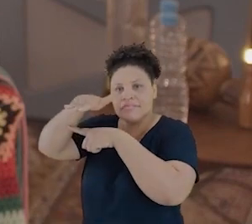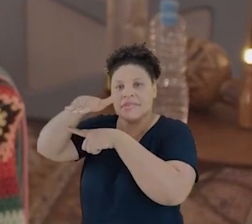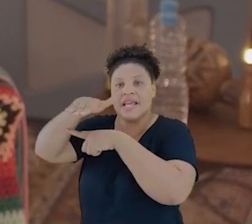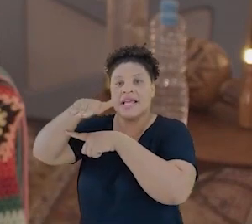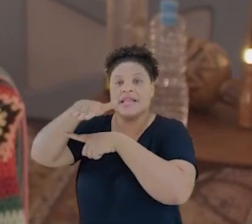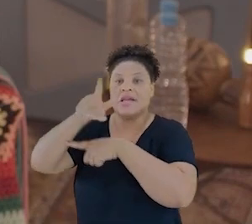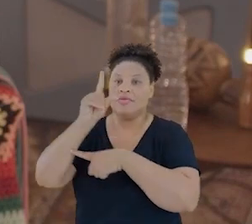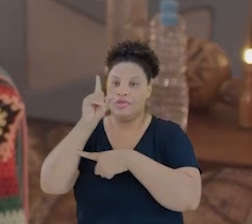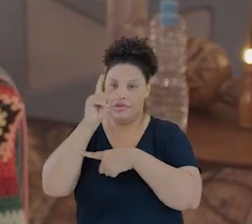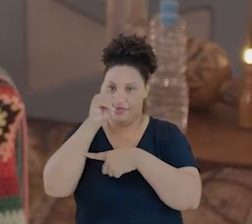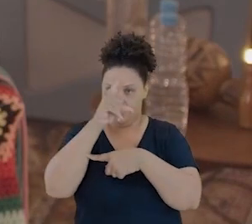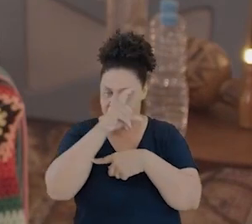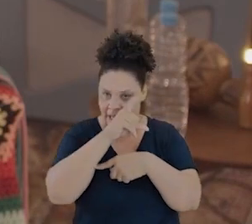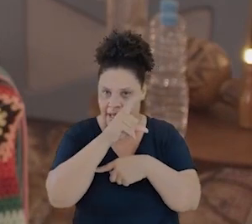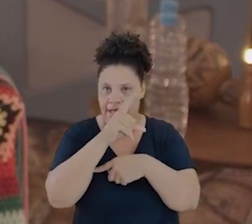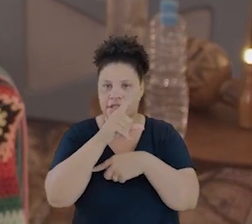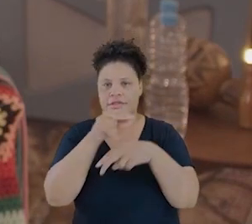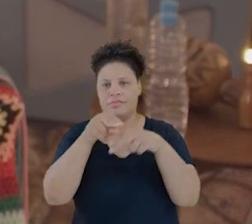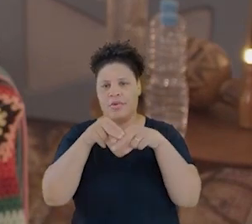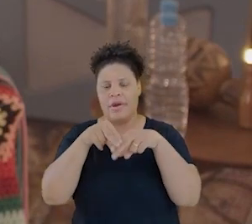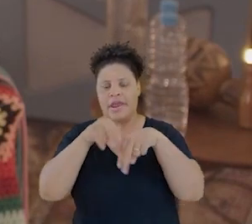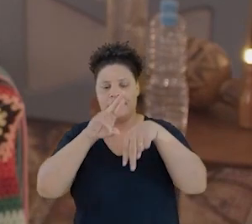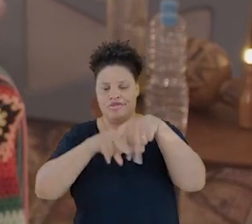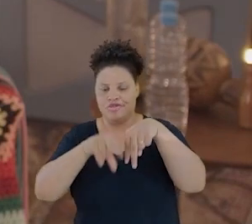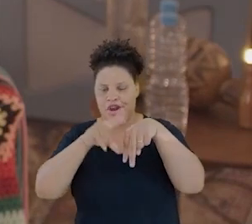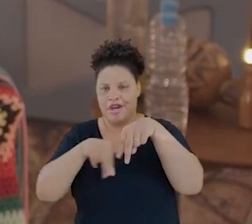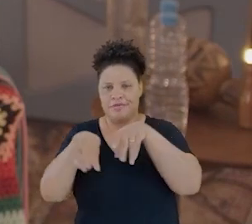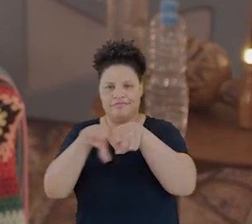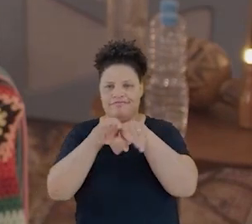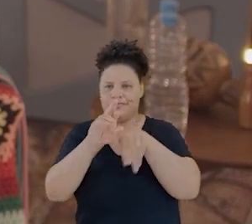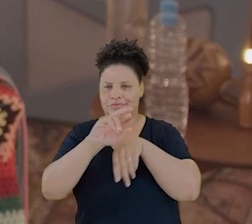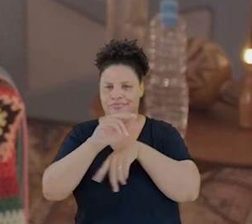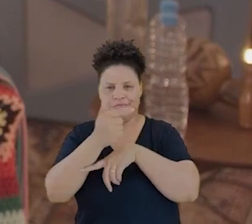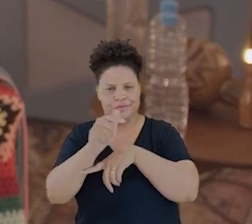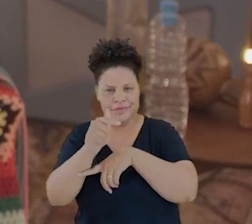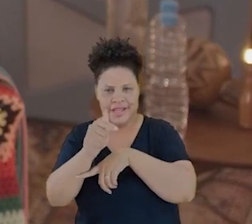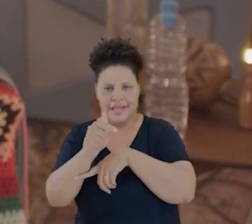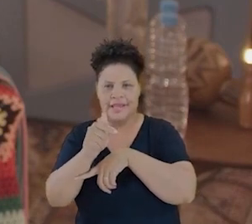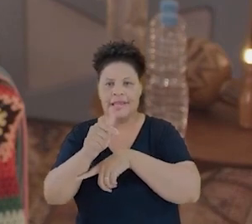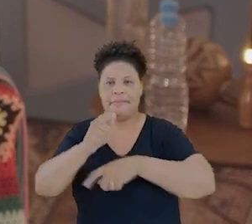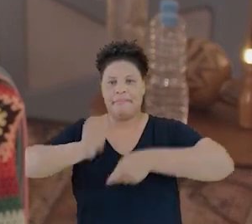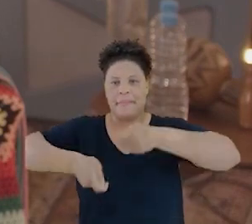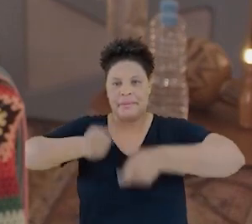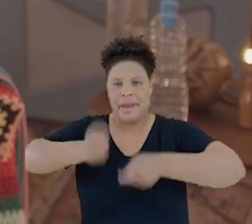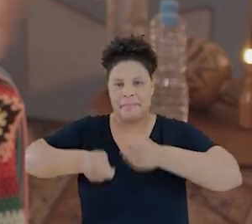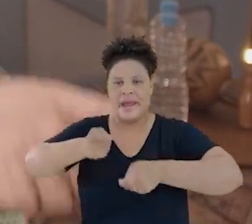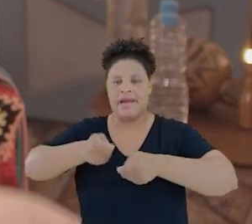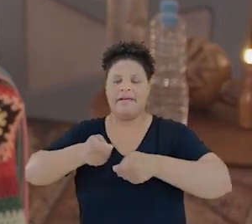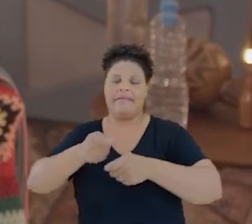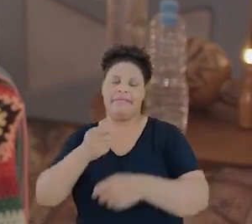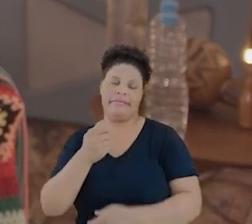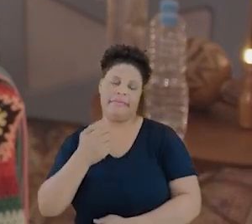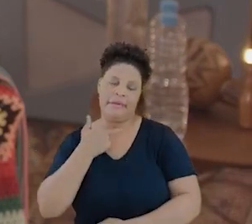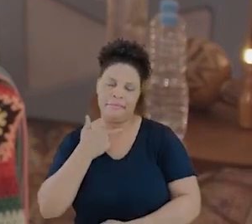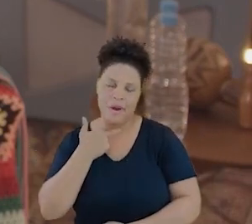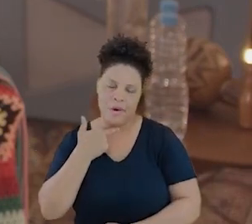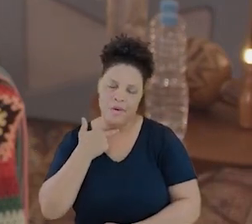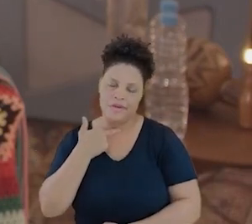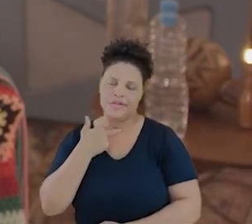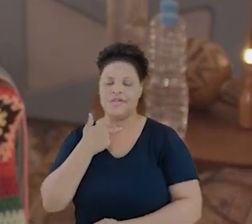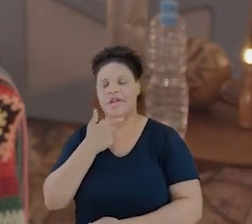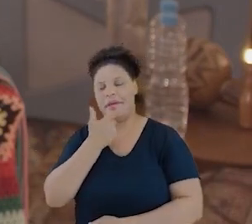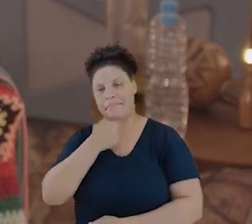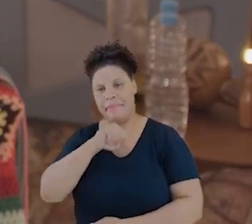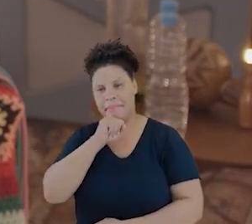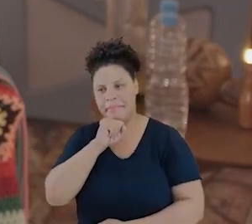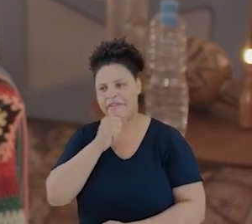iniciei na dificuldade, né, da questão da desigualdade de gênero. Queria tocar bateria, meu pai falou que era coisa de menino. Aí eu fui pro piano, aí depois